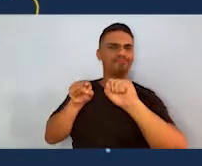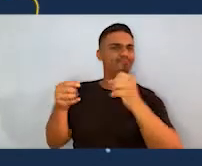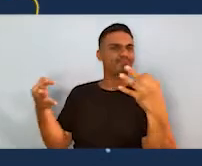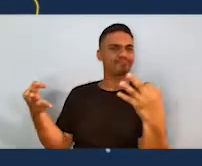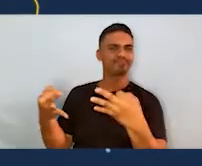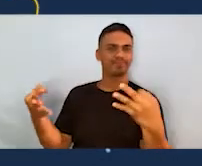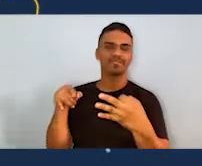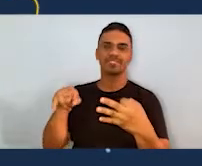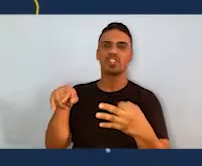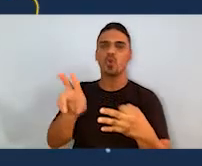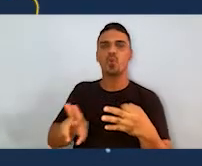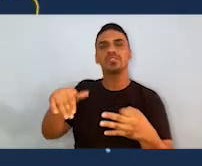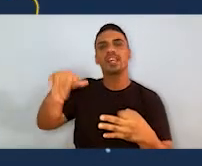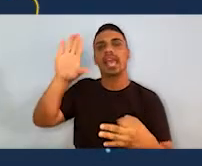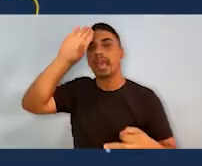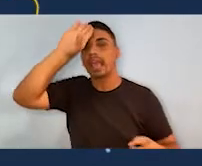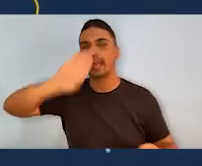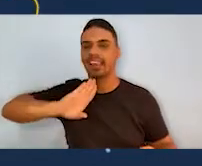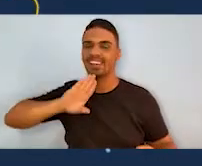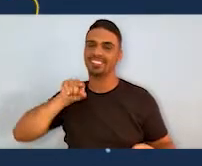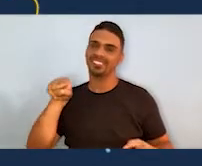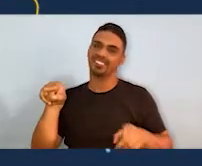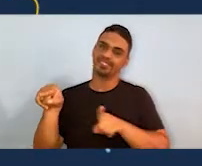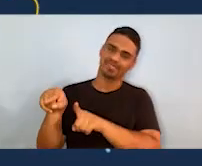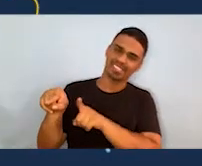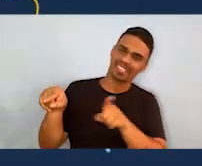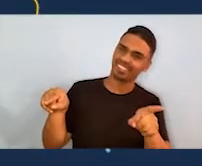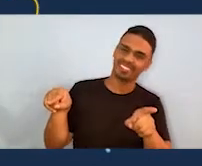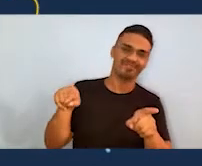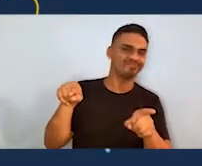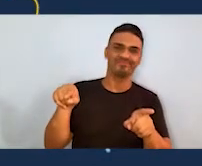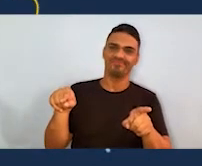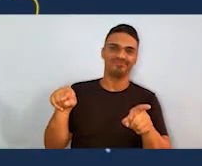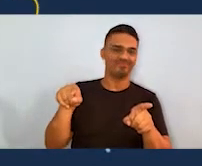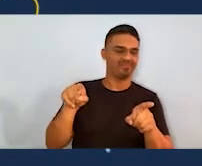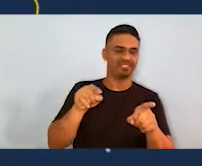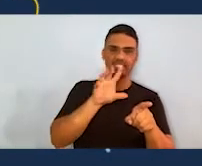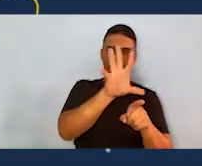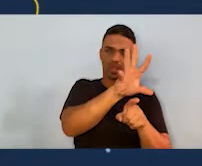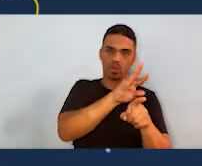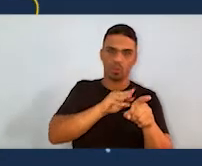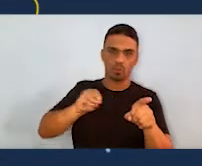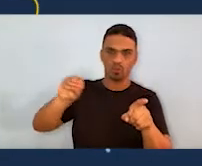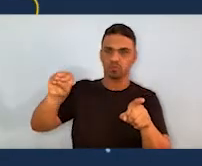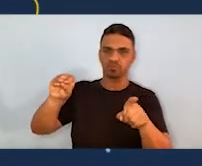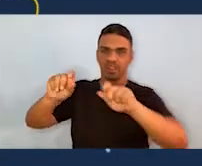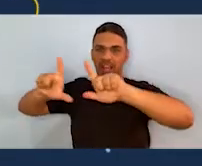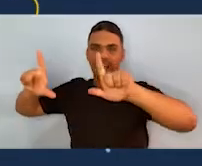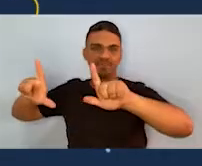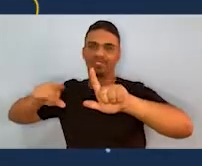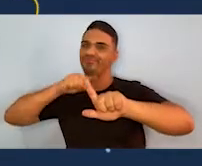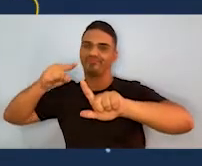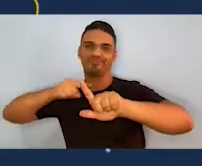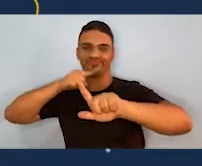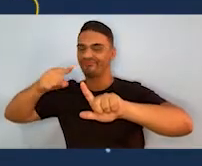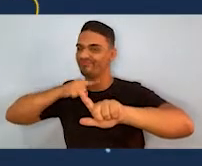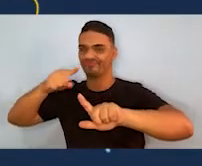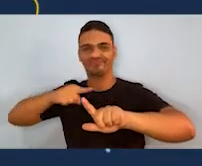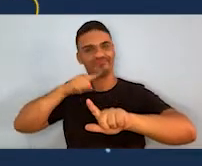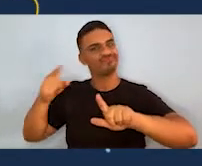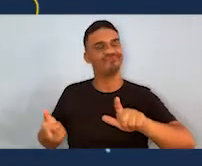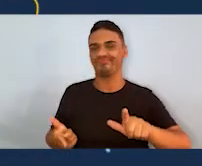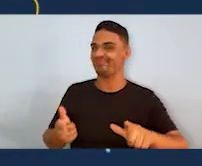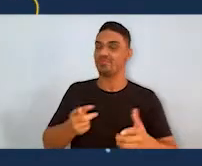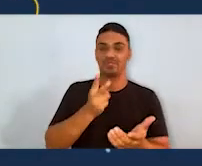para o Azeprite um dia, mas é uma pena que o Azeprite ainda não abre os arquivos do Graphics Gale. Eu tô cheia de projeto no formato Graphics